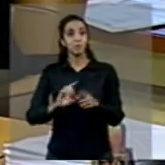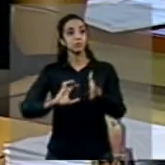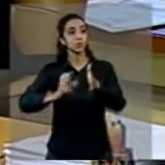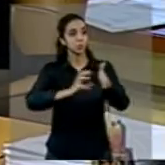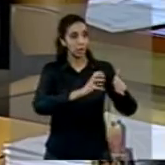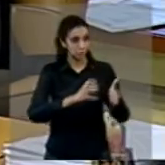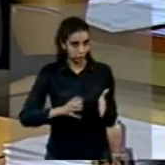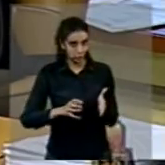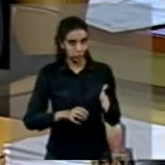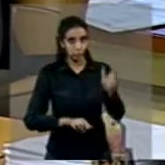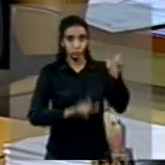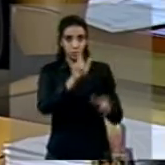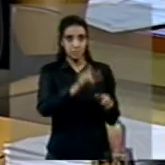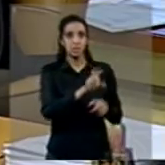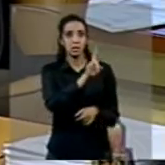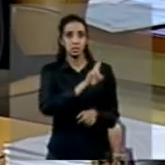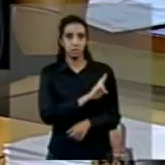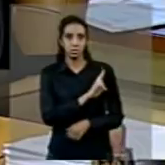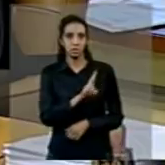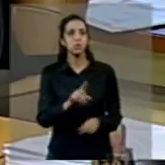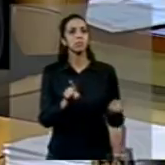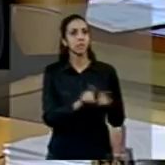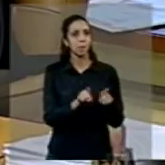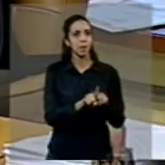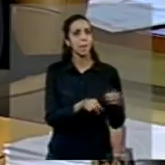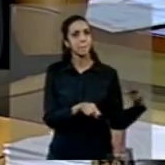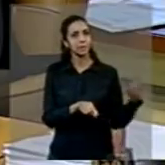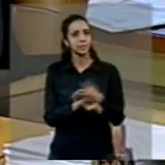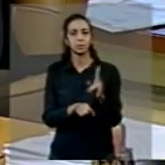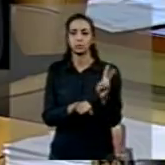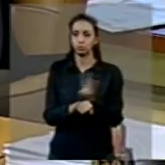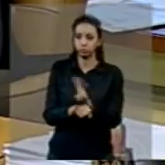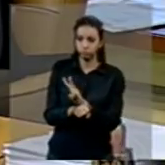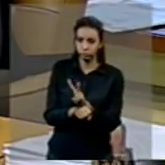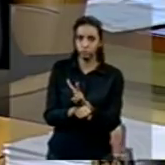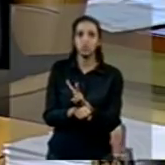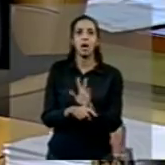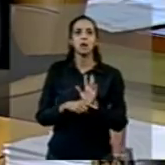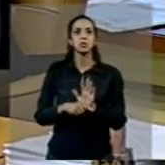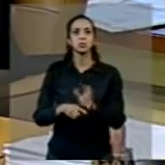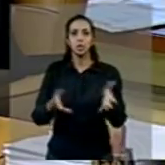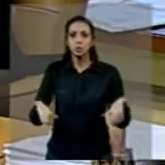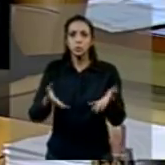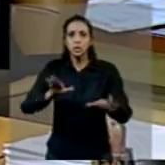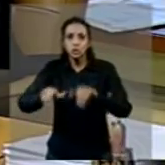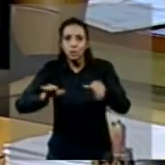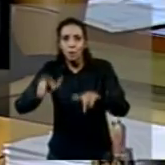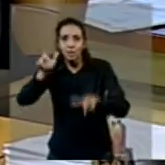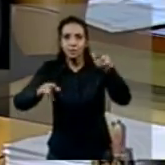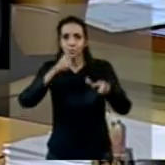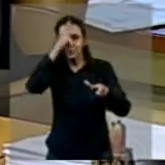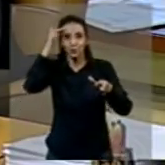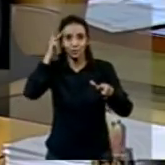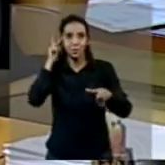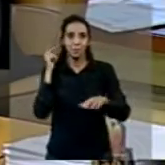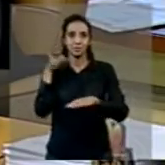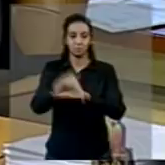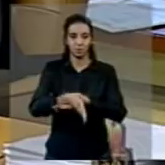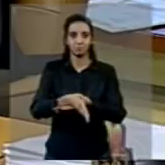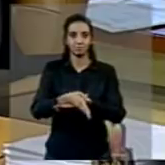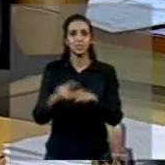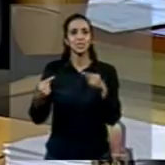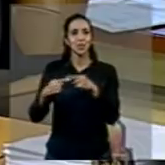quais, nesse ponto, contribuem para a mobilização dos eleitores, de forma a renovar o que o ministro Nery